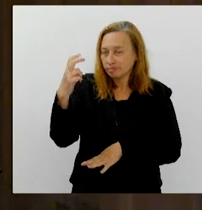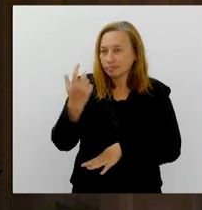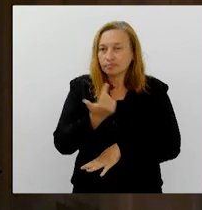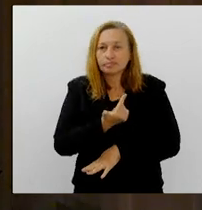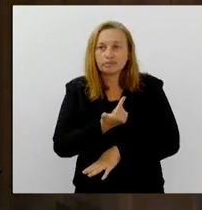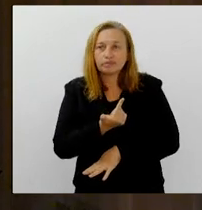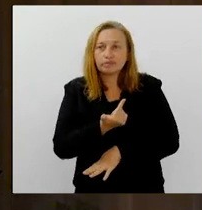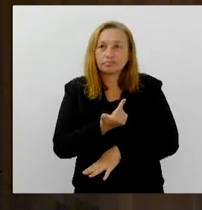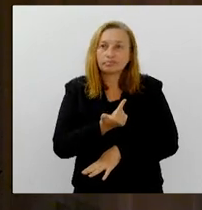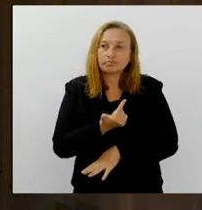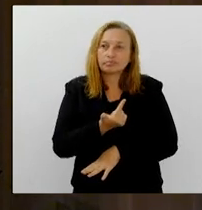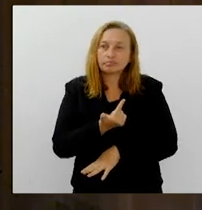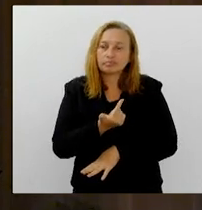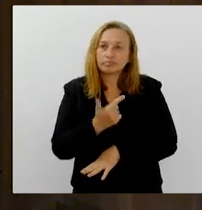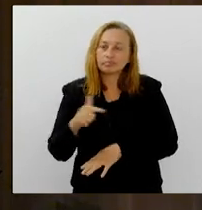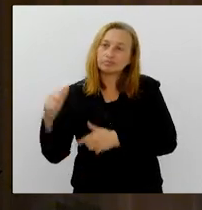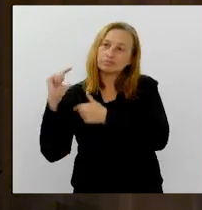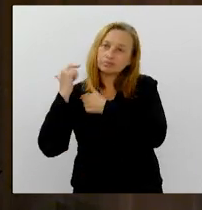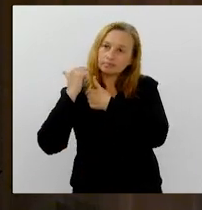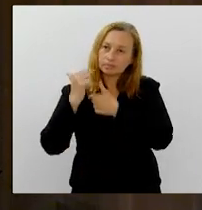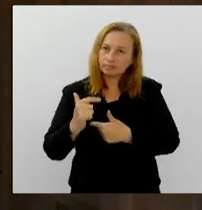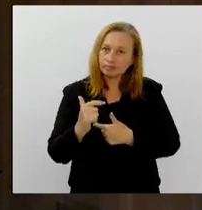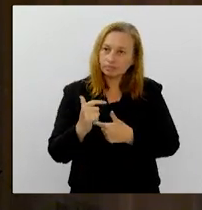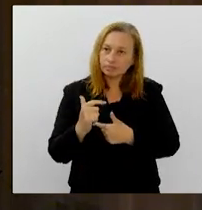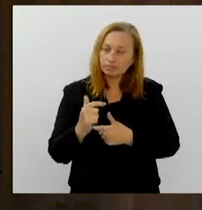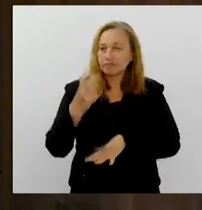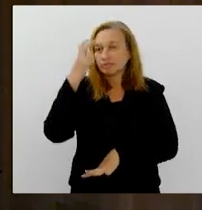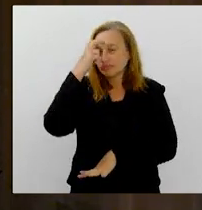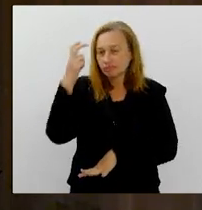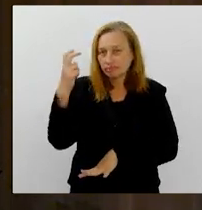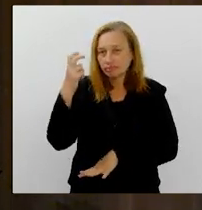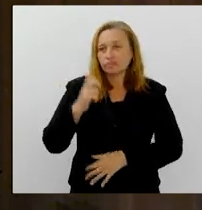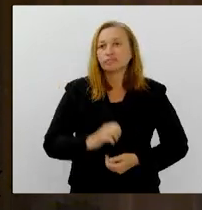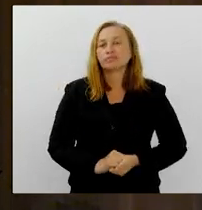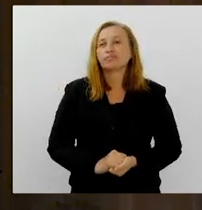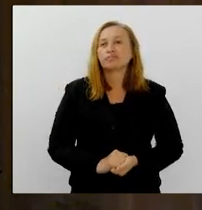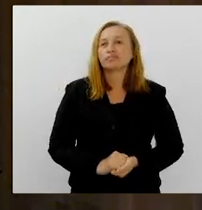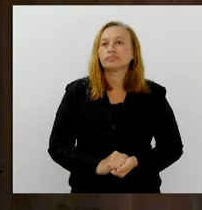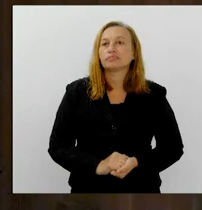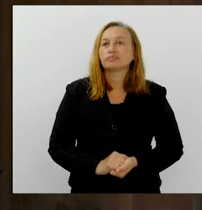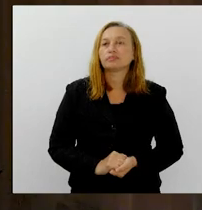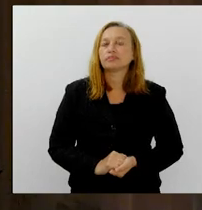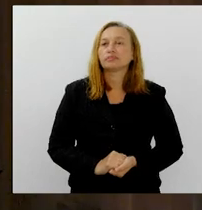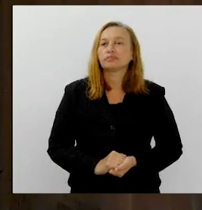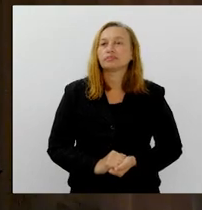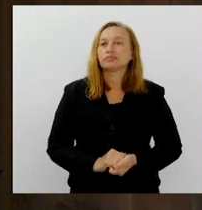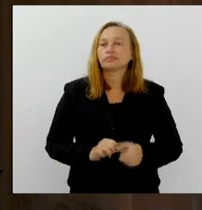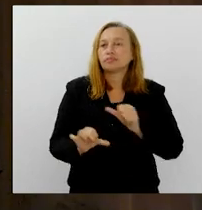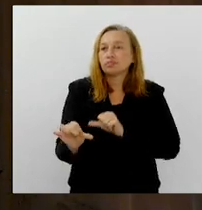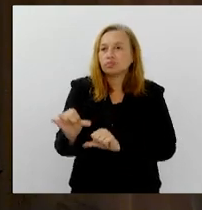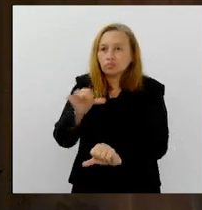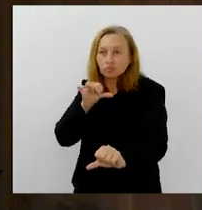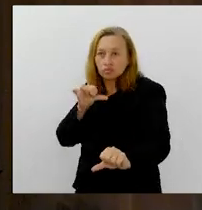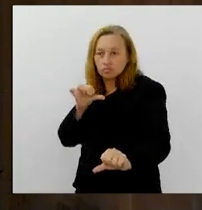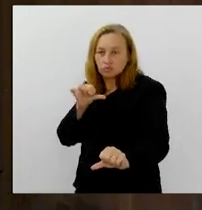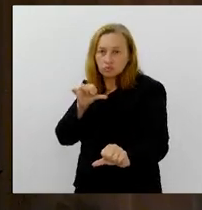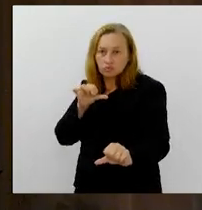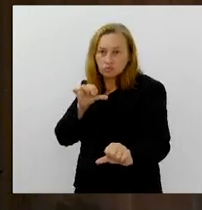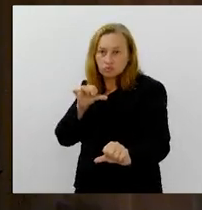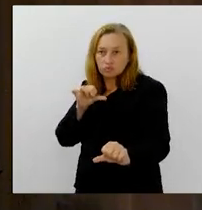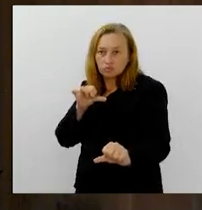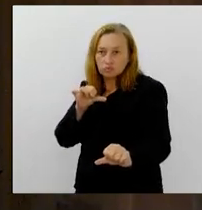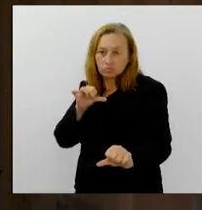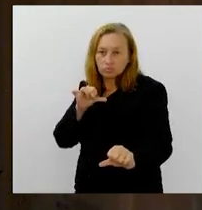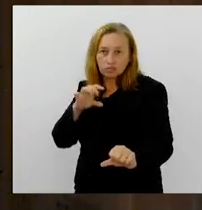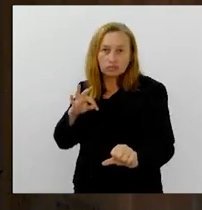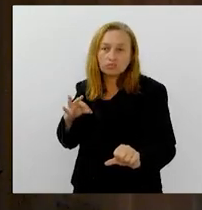cabe conservadorismo. A cultura é avessa ao obscurantismo.